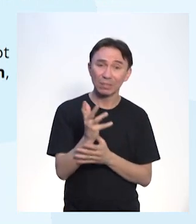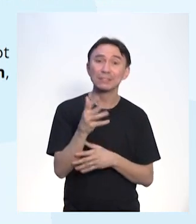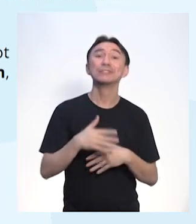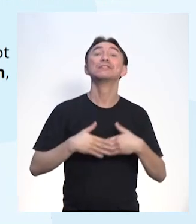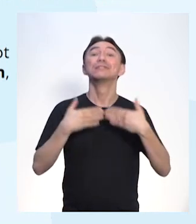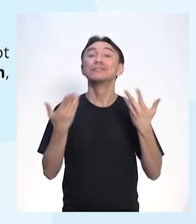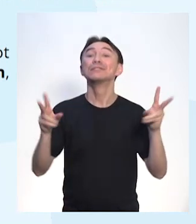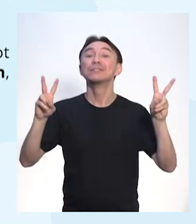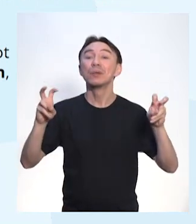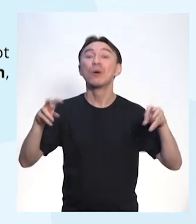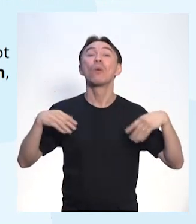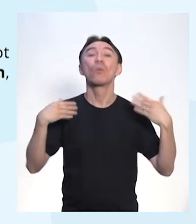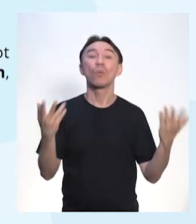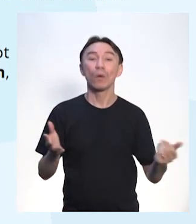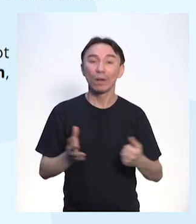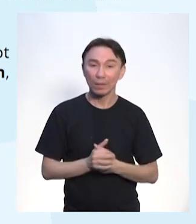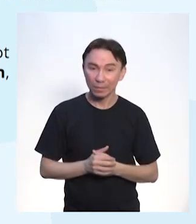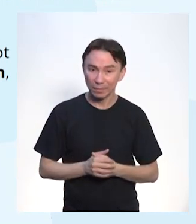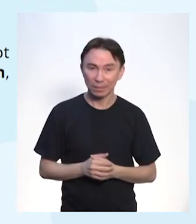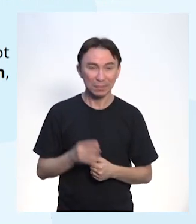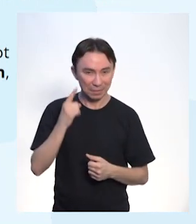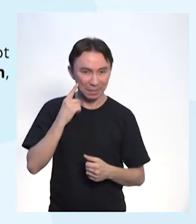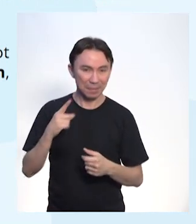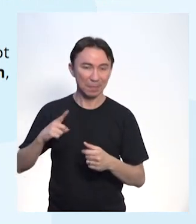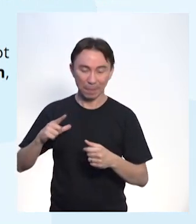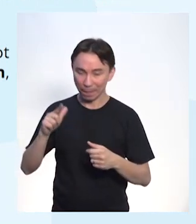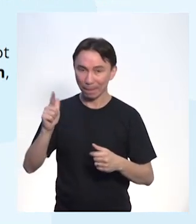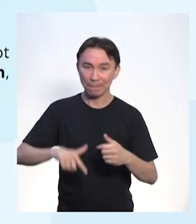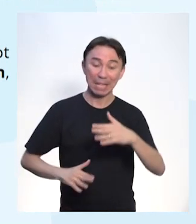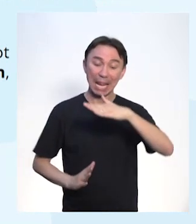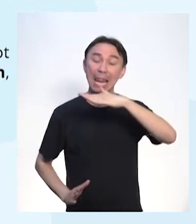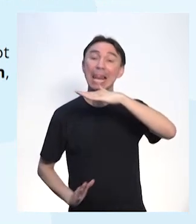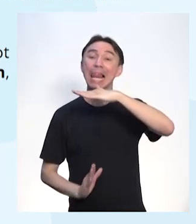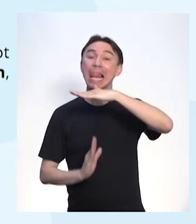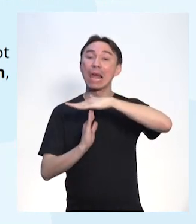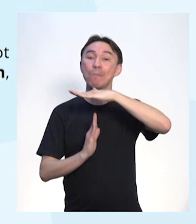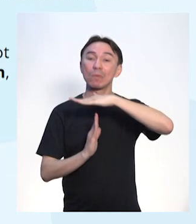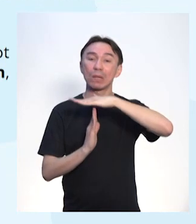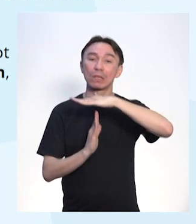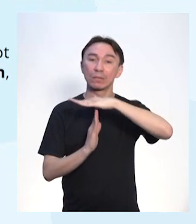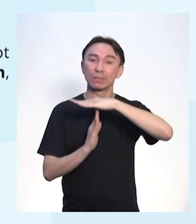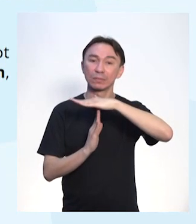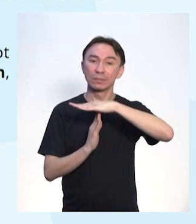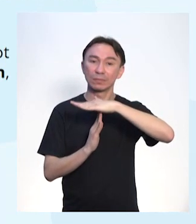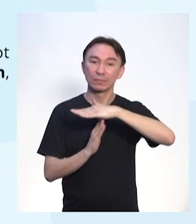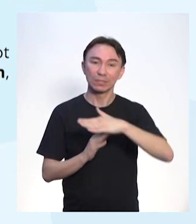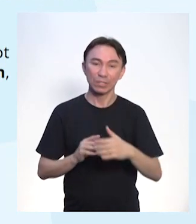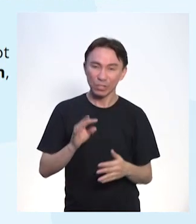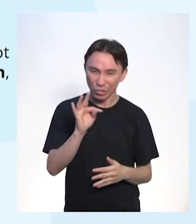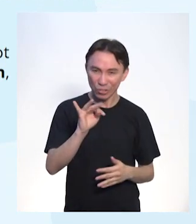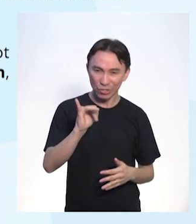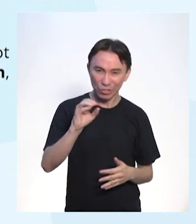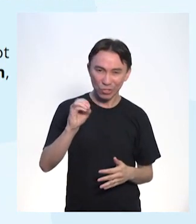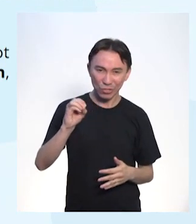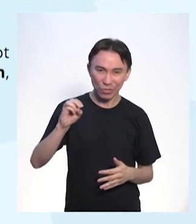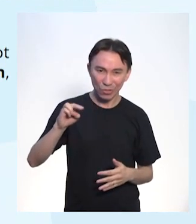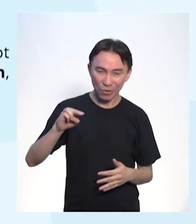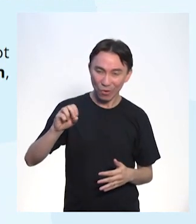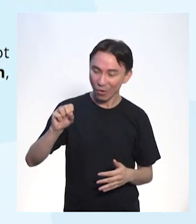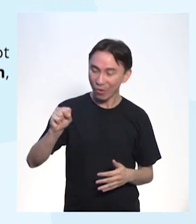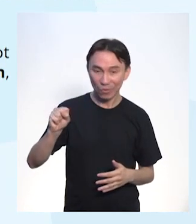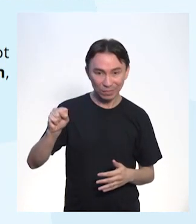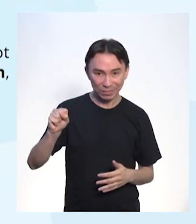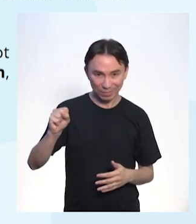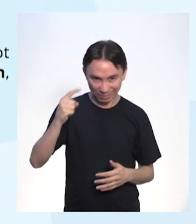né? E aí você tem limitation, limitação. Quando você vira esse sufixo aqui, ation, provavelmente a nação em inglês